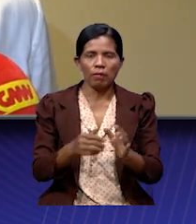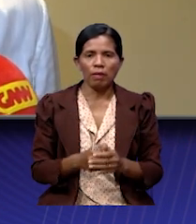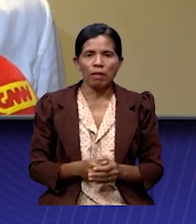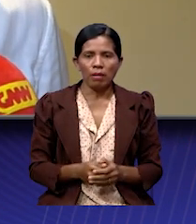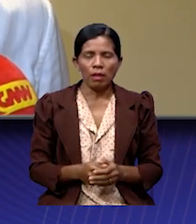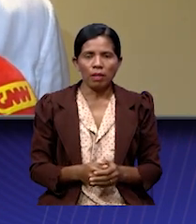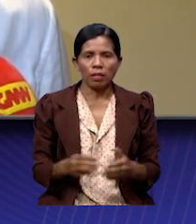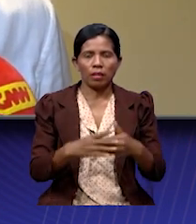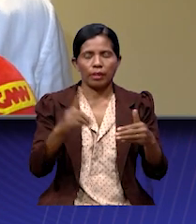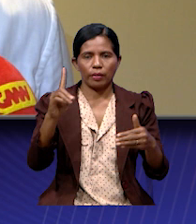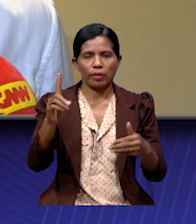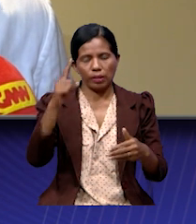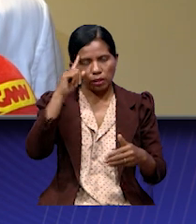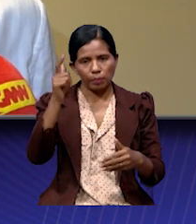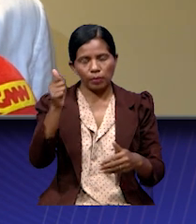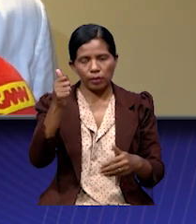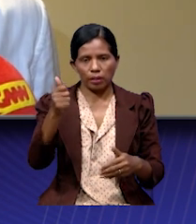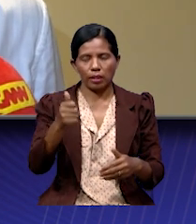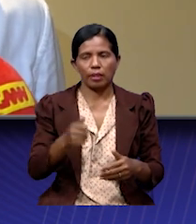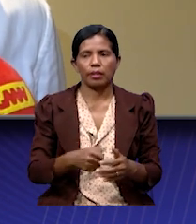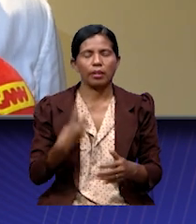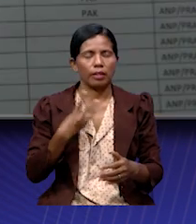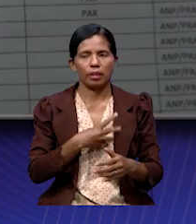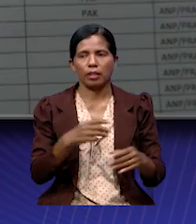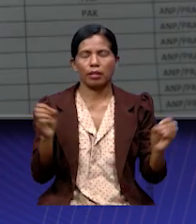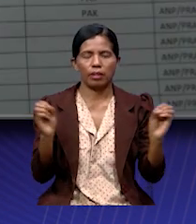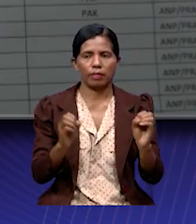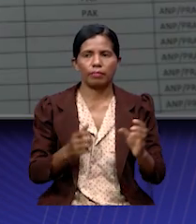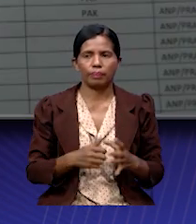$1.10 $1.20 $1.20 ne ital ia